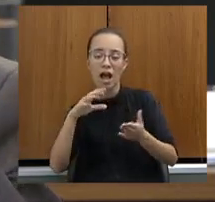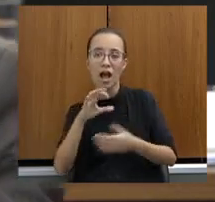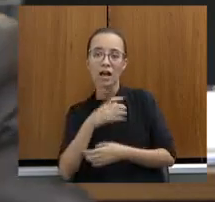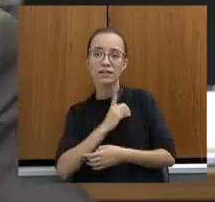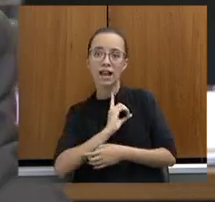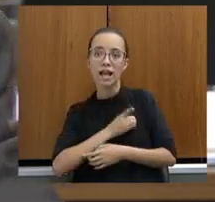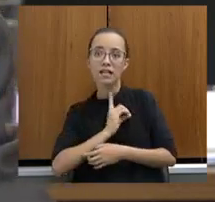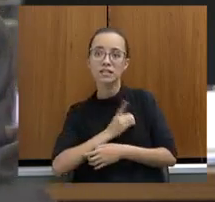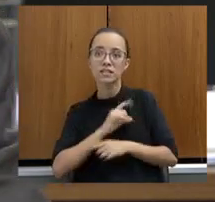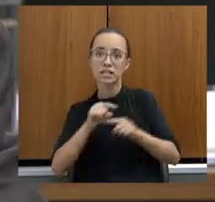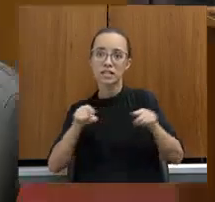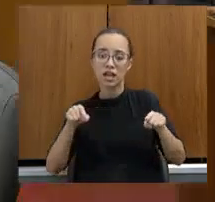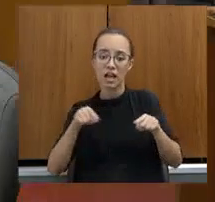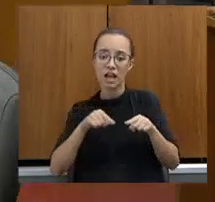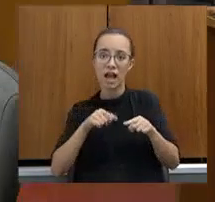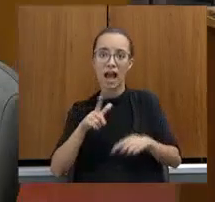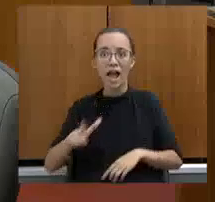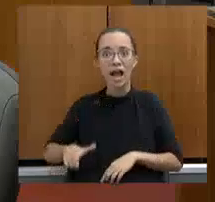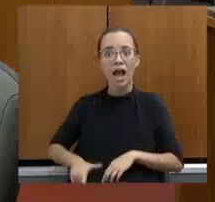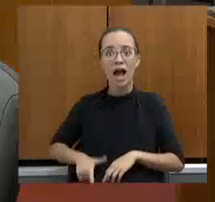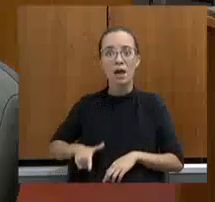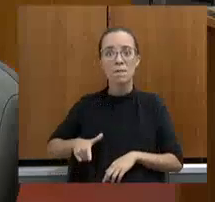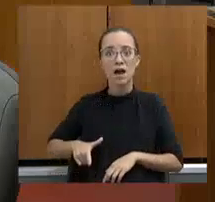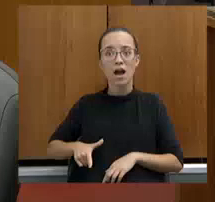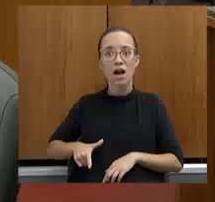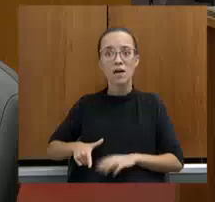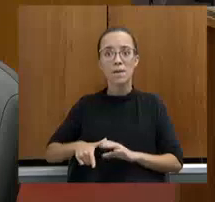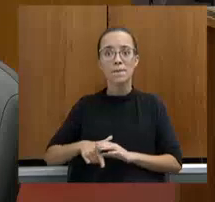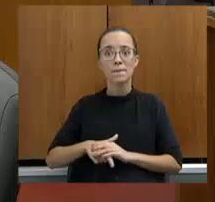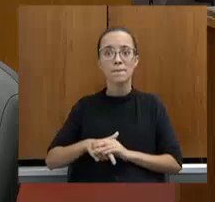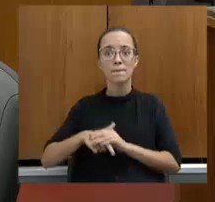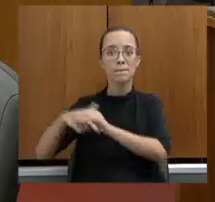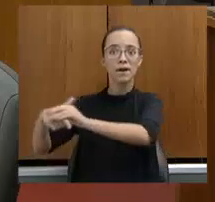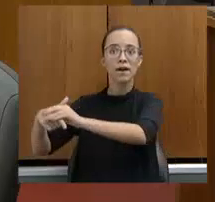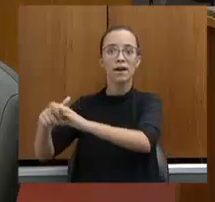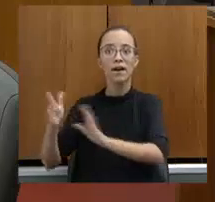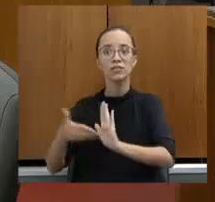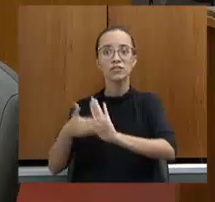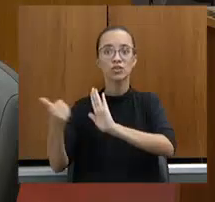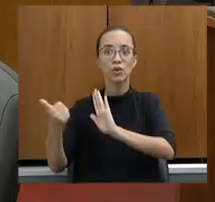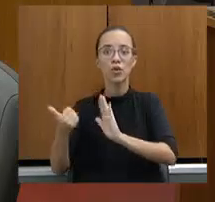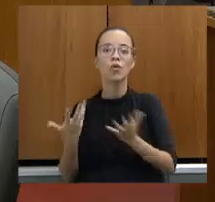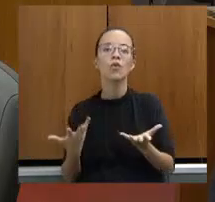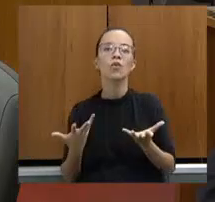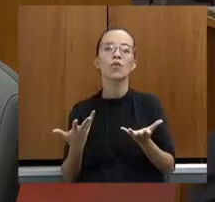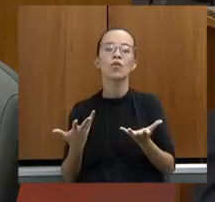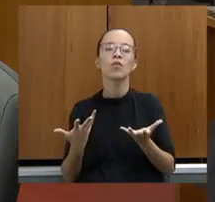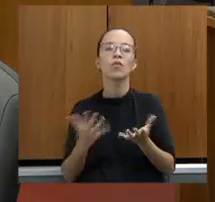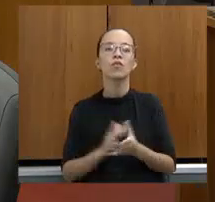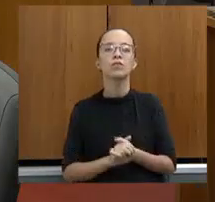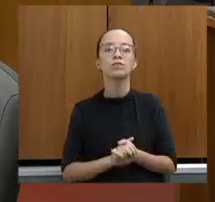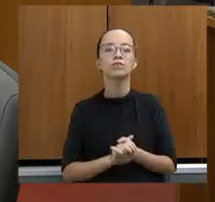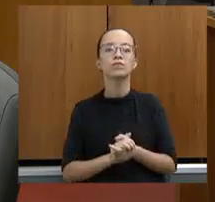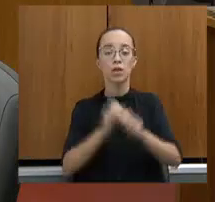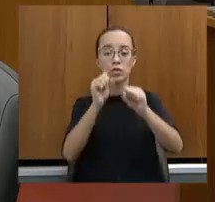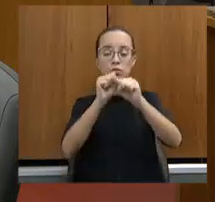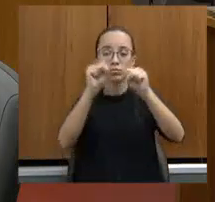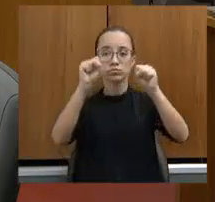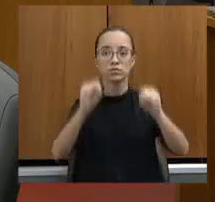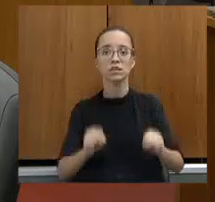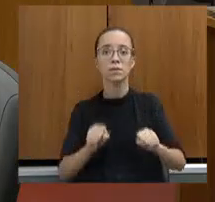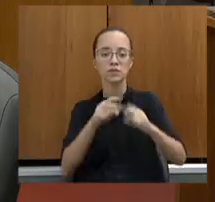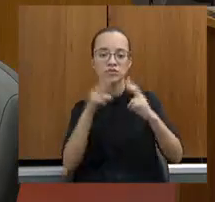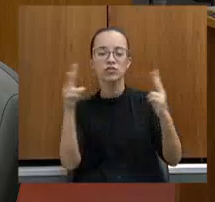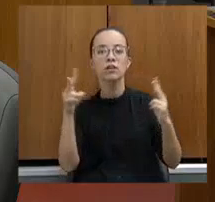porque você tem um efetivo tão reduzido nós estamos tendo um gargalo hoje um chamado plantão digital que o Dr